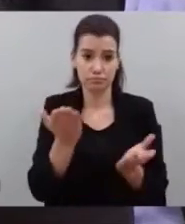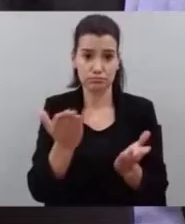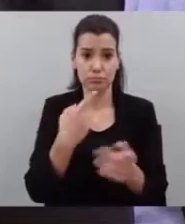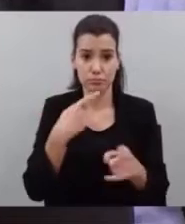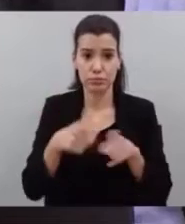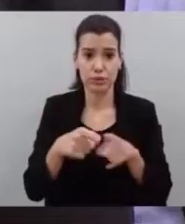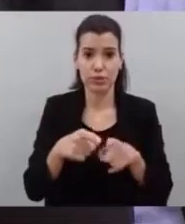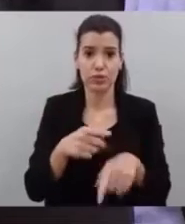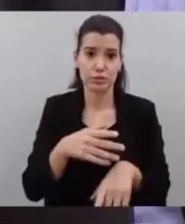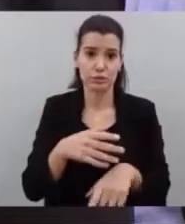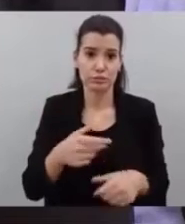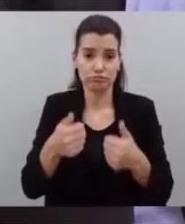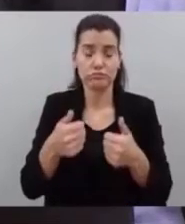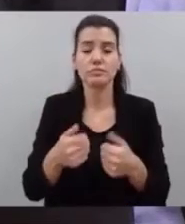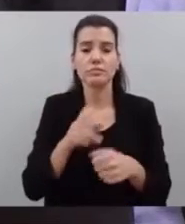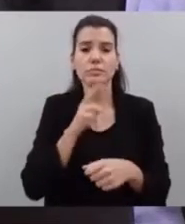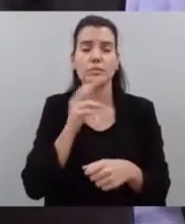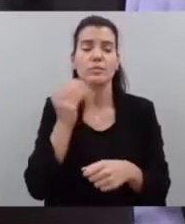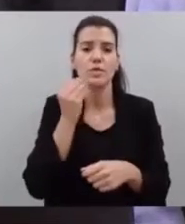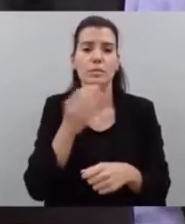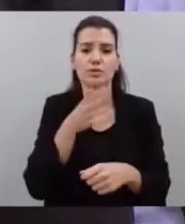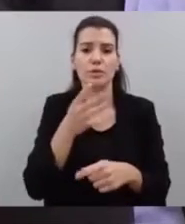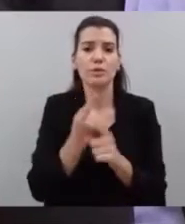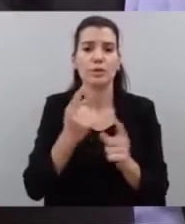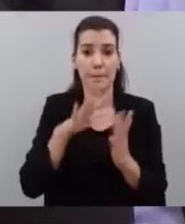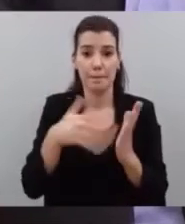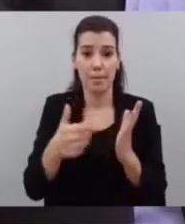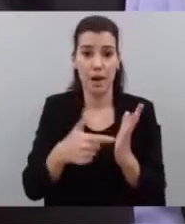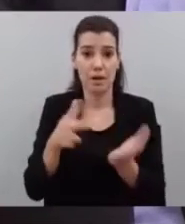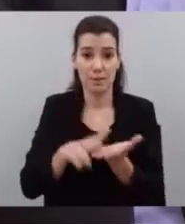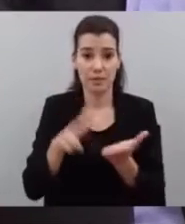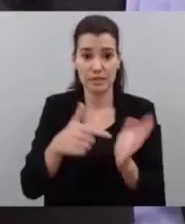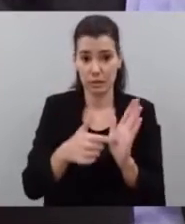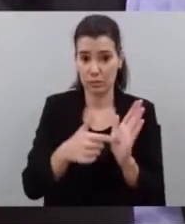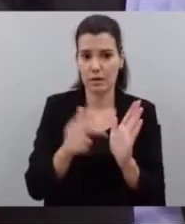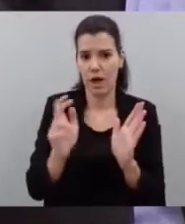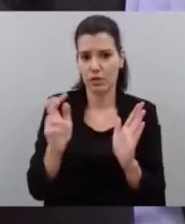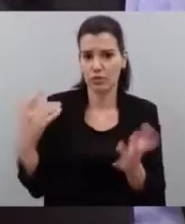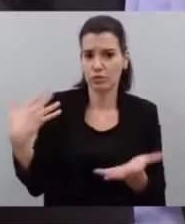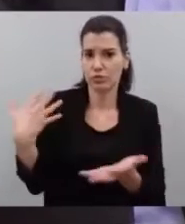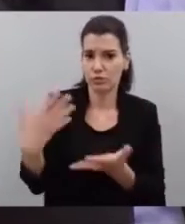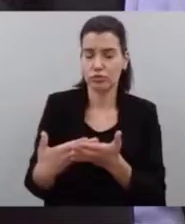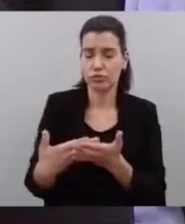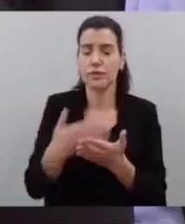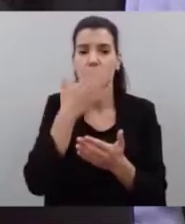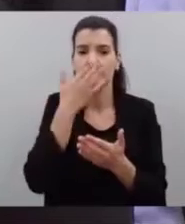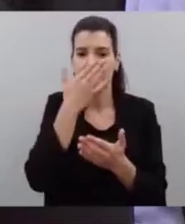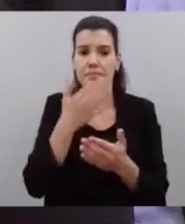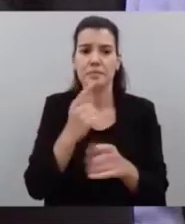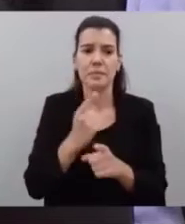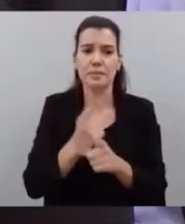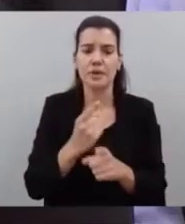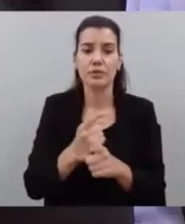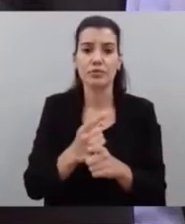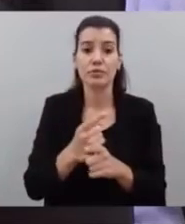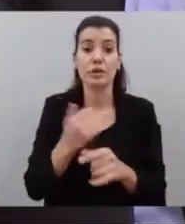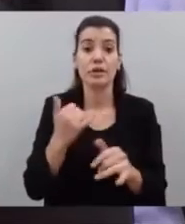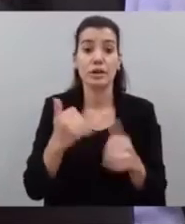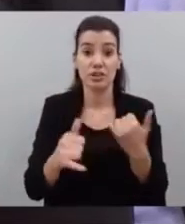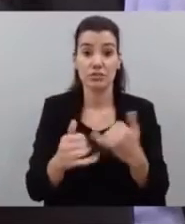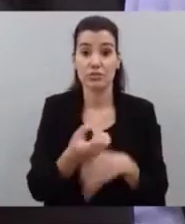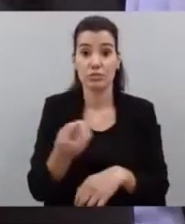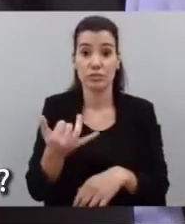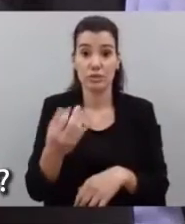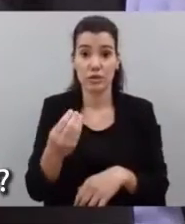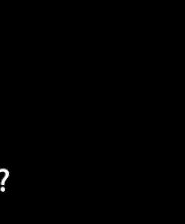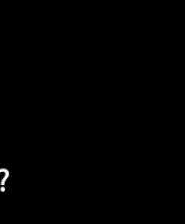de um plano que identifica ao longo dos últimos anos os mesmos 20 riscos acima do